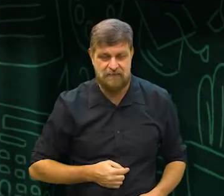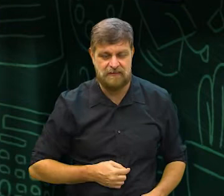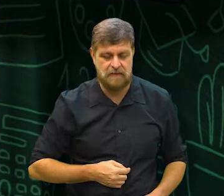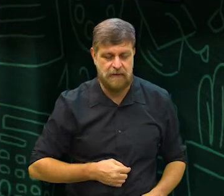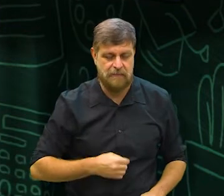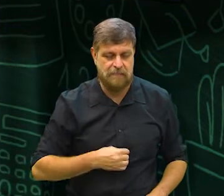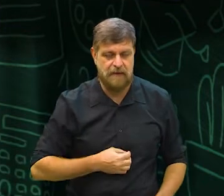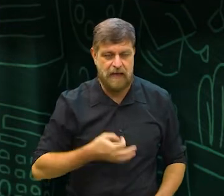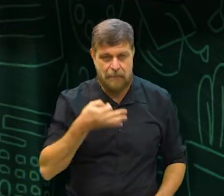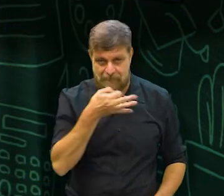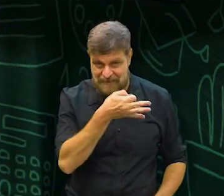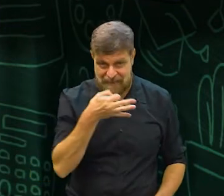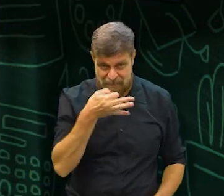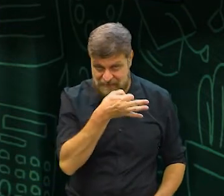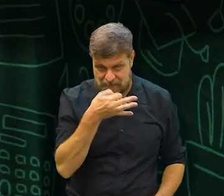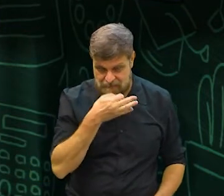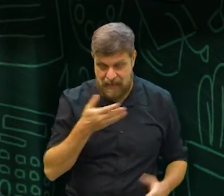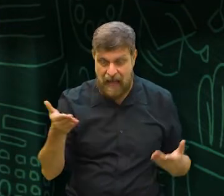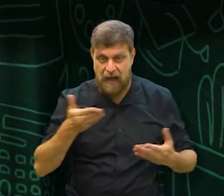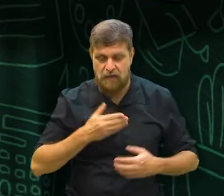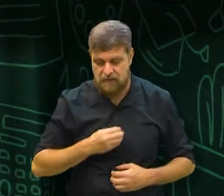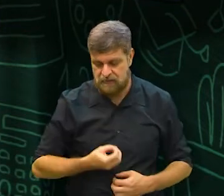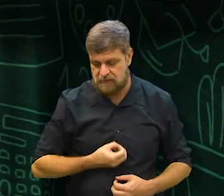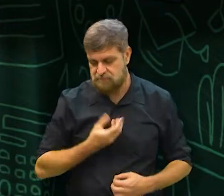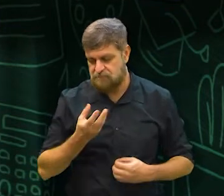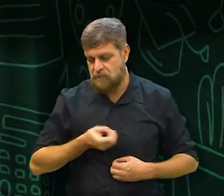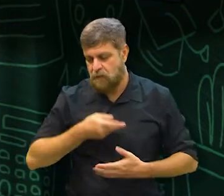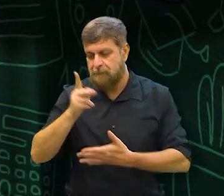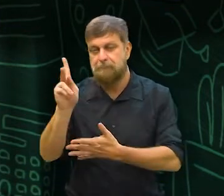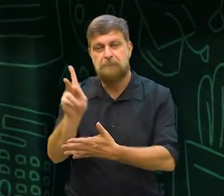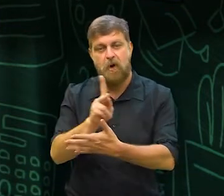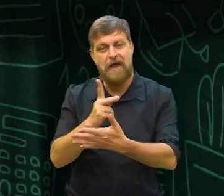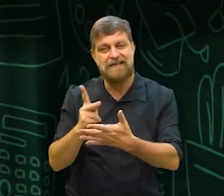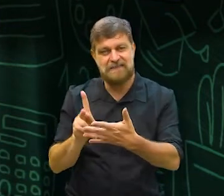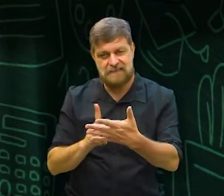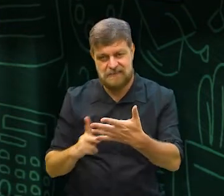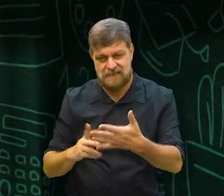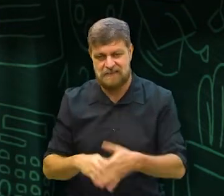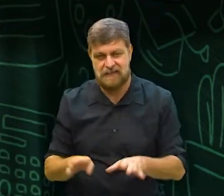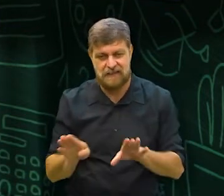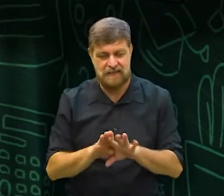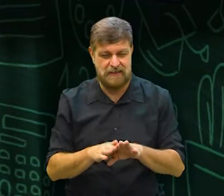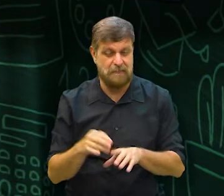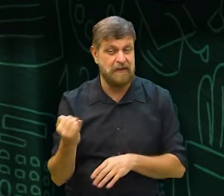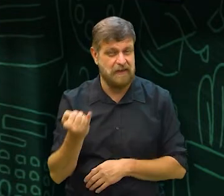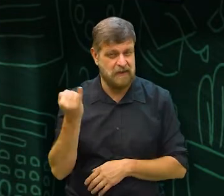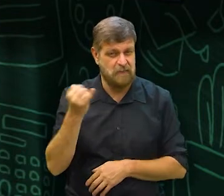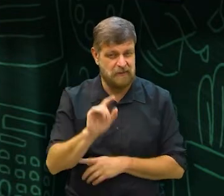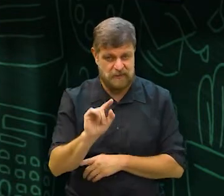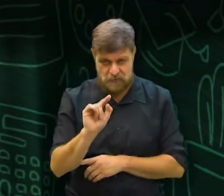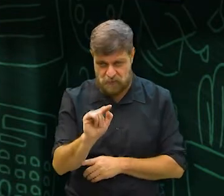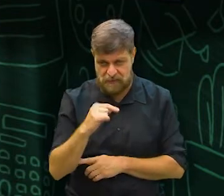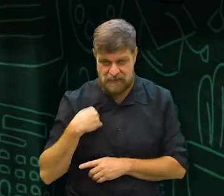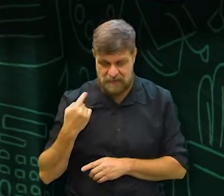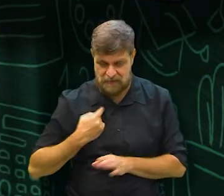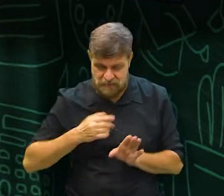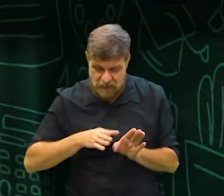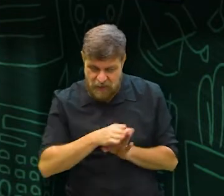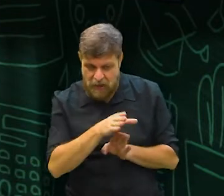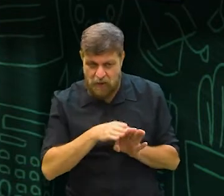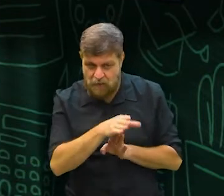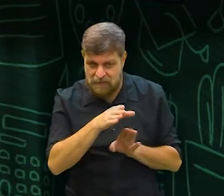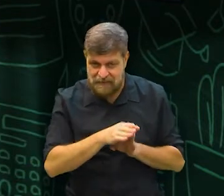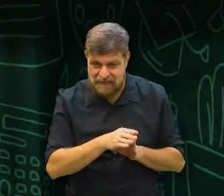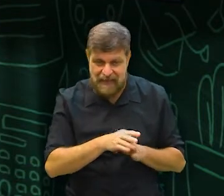prosa, agora a gente vai trazer um pouco mais de poesia. Um detalhe também importante, a gente recomenda